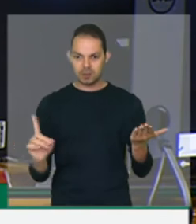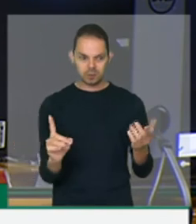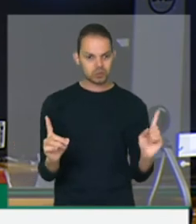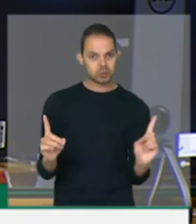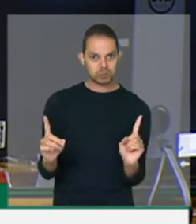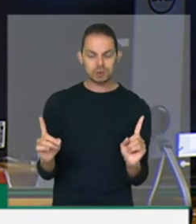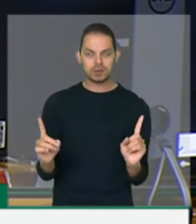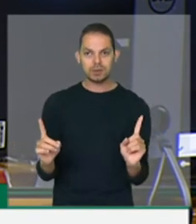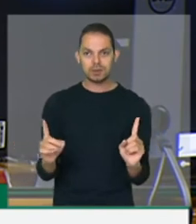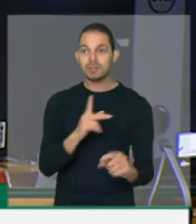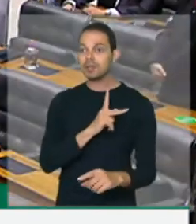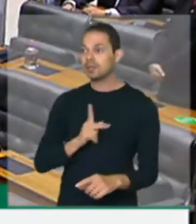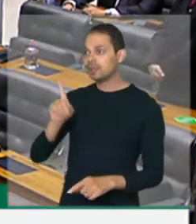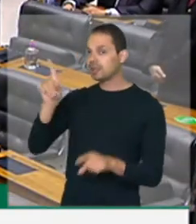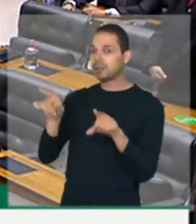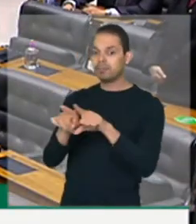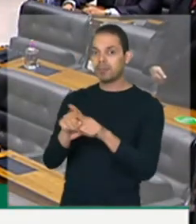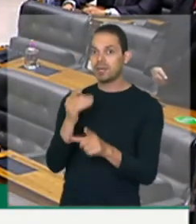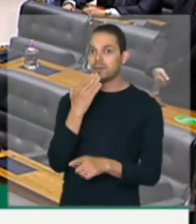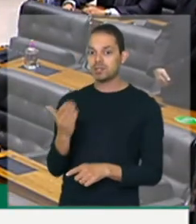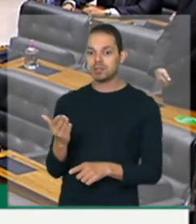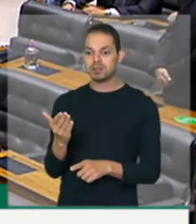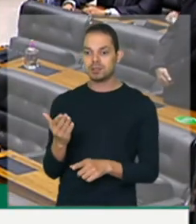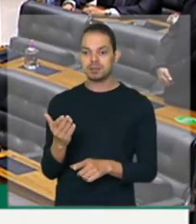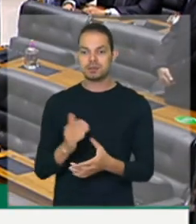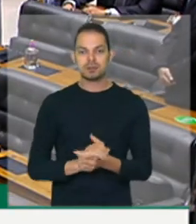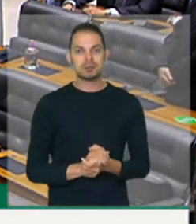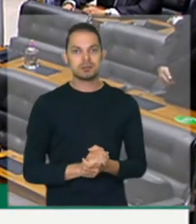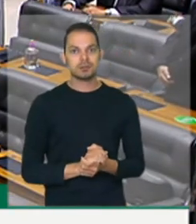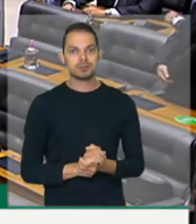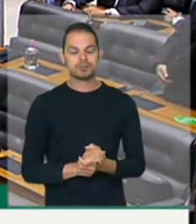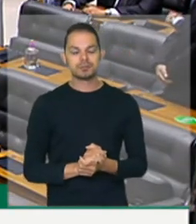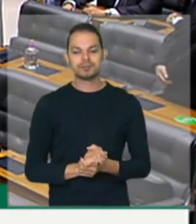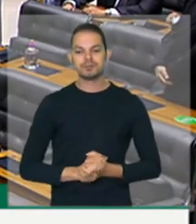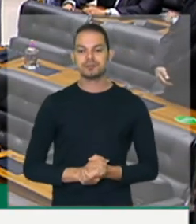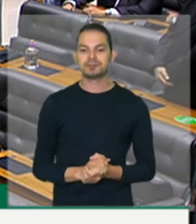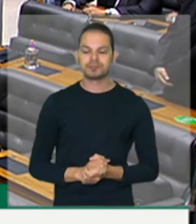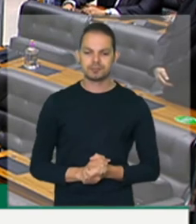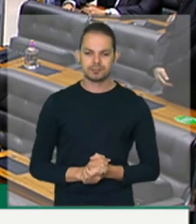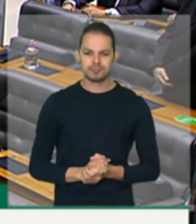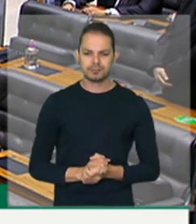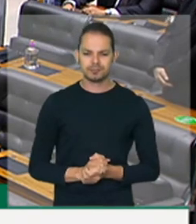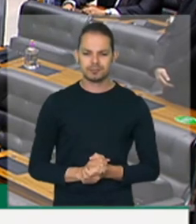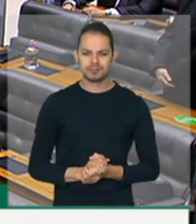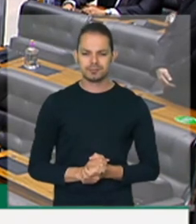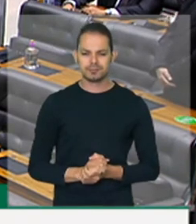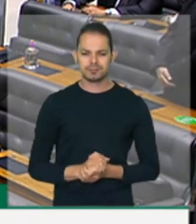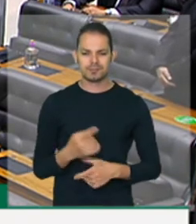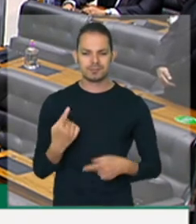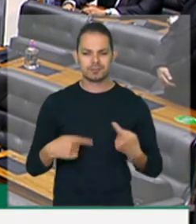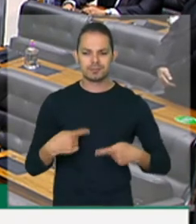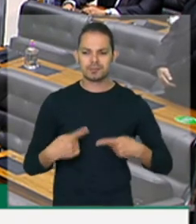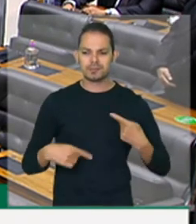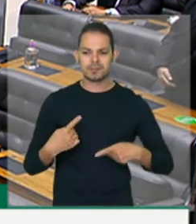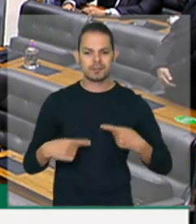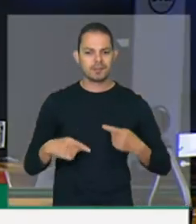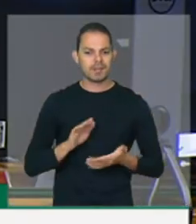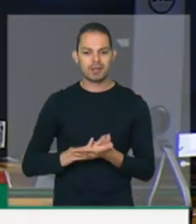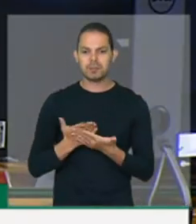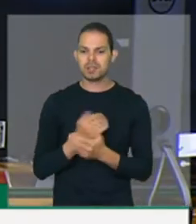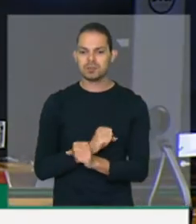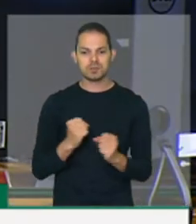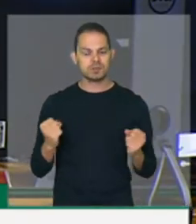proporcional. Do nosso lado, o líder Vitor Hugo irá usar a palavra. Agora, se o Vitor Hugo for falar antes da votação... Vai falar